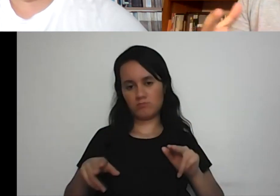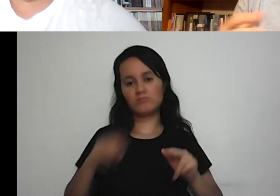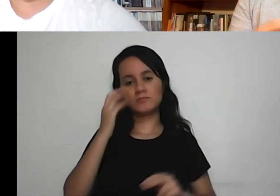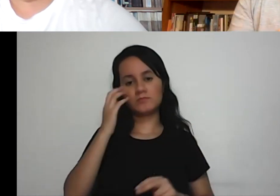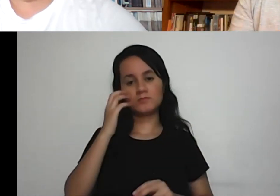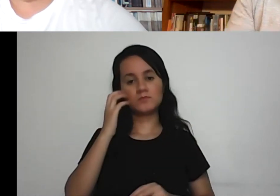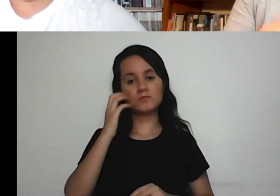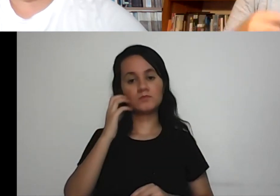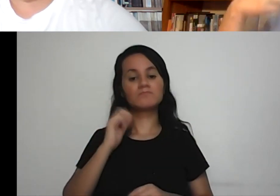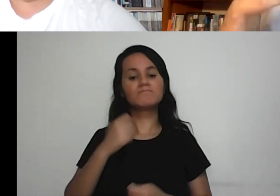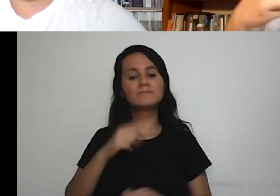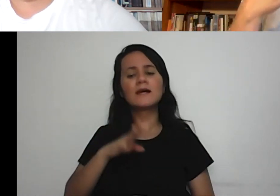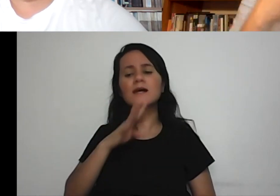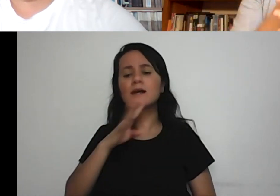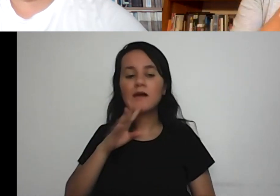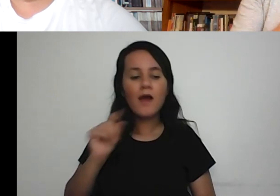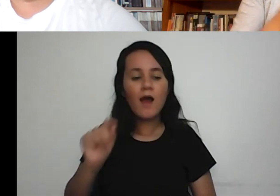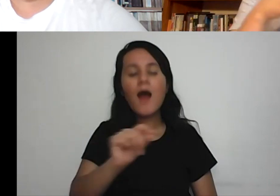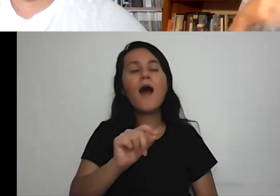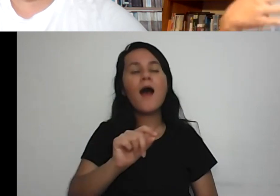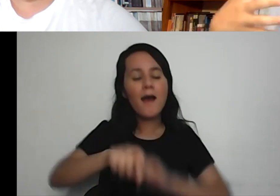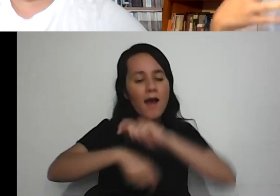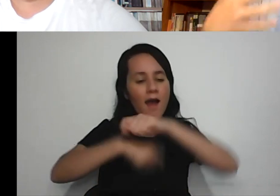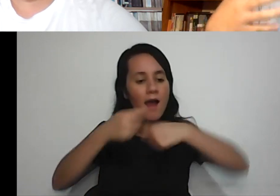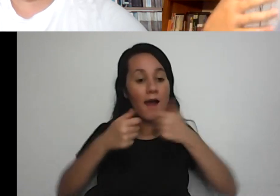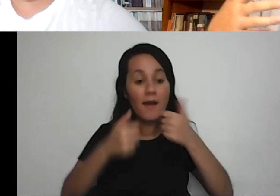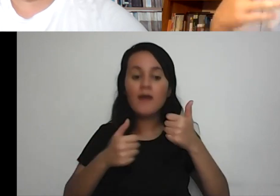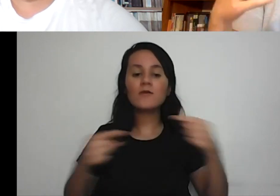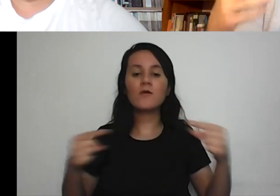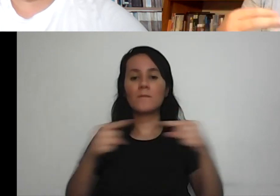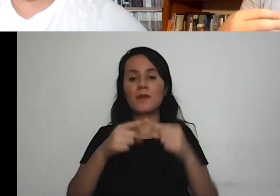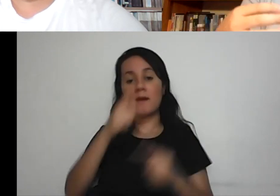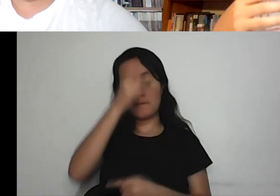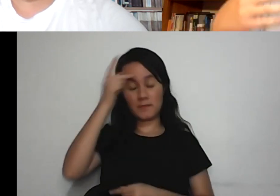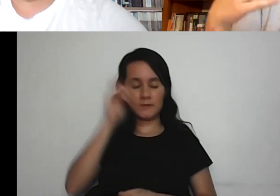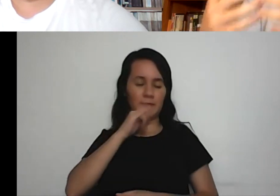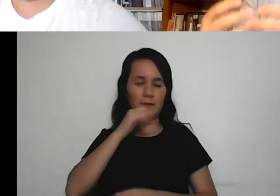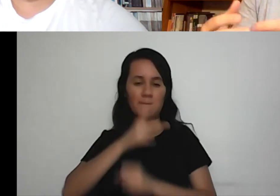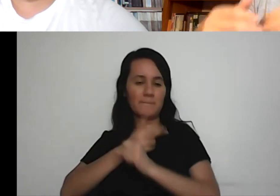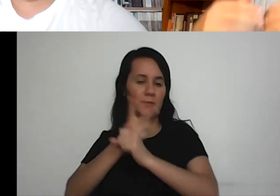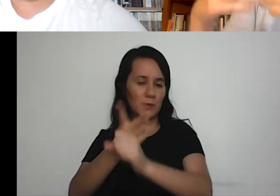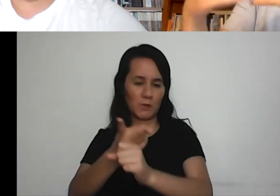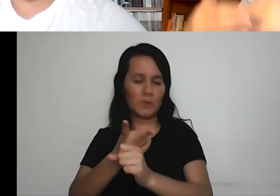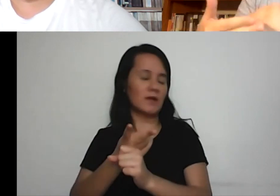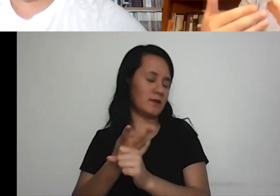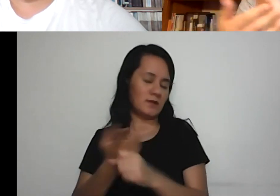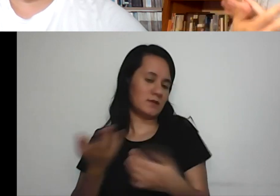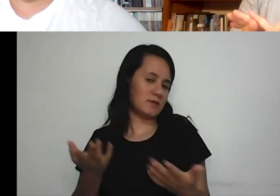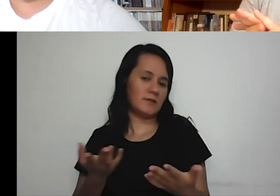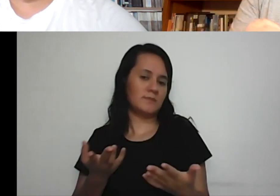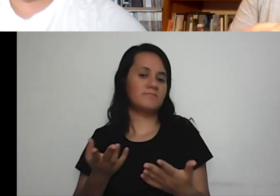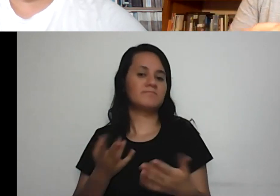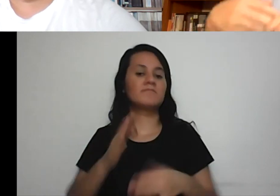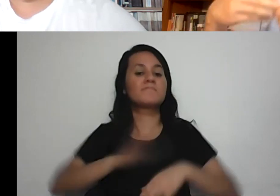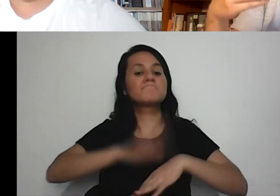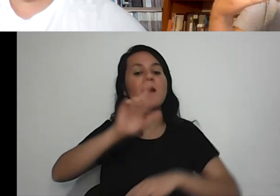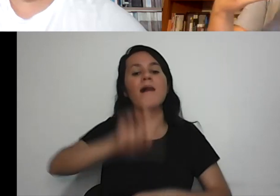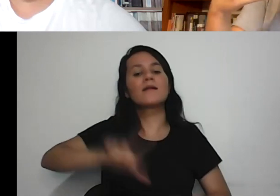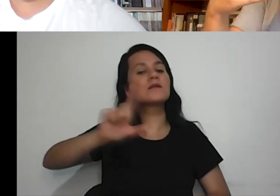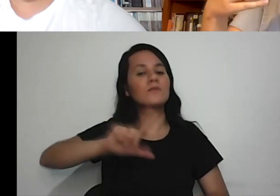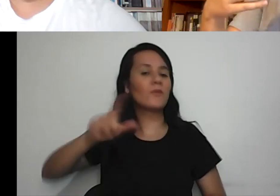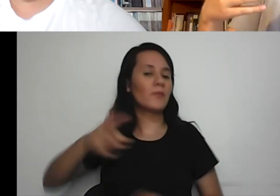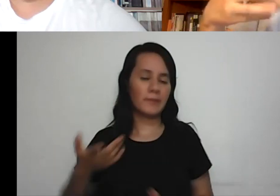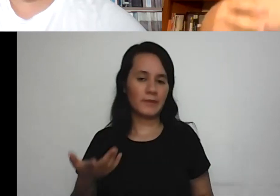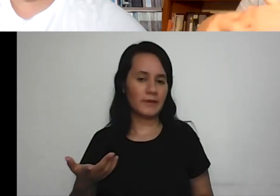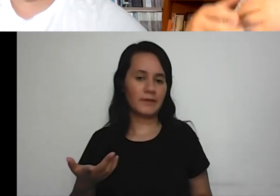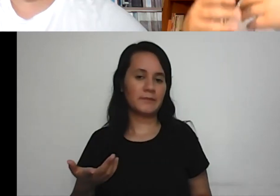poder combinar. Quer dizer, se as pessoas estão procurando, digamos, como a gente já falou, mais literatura,